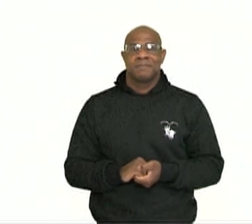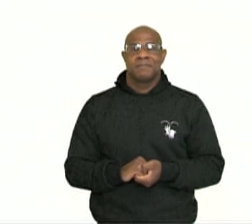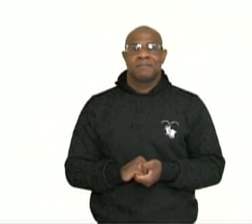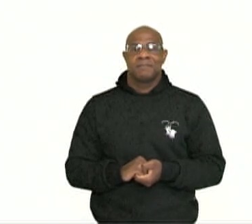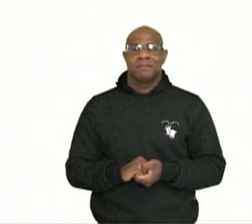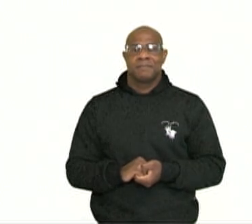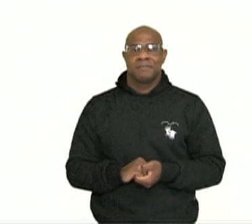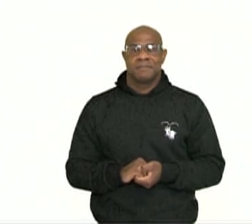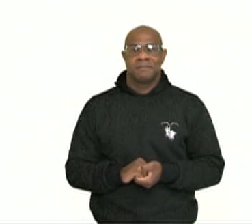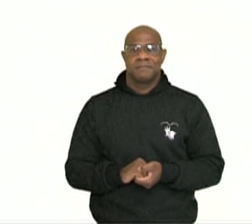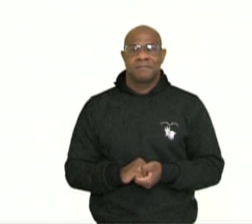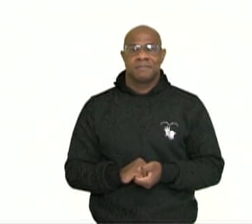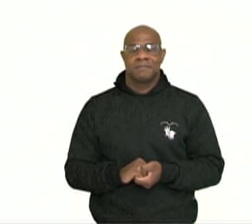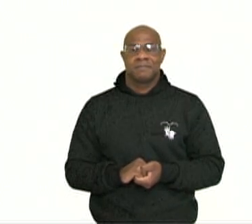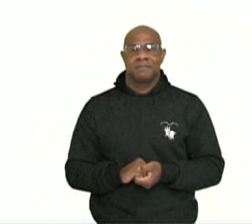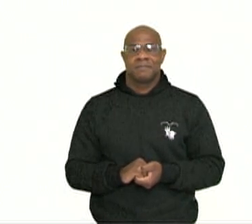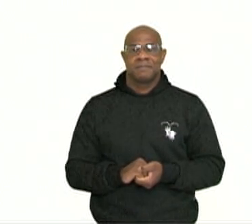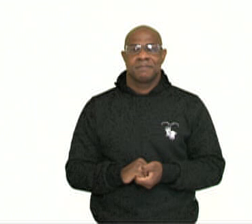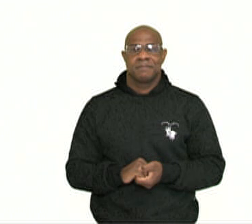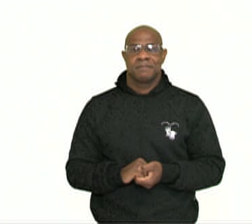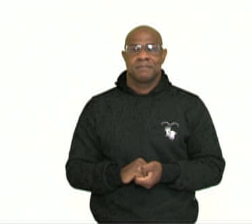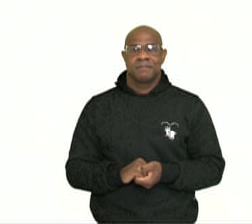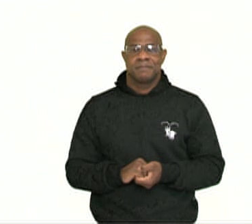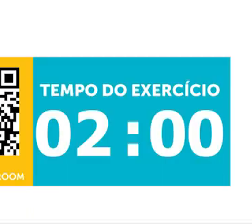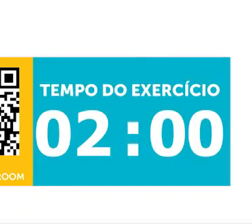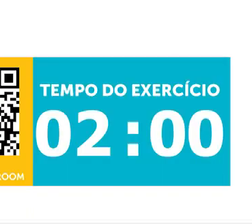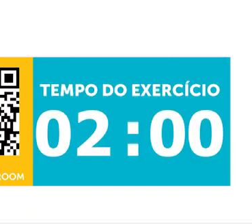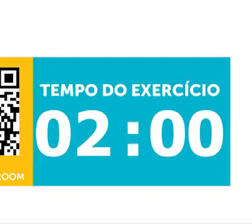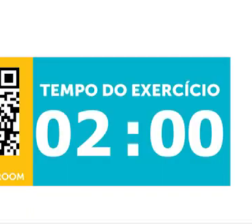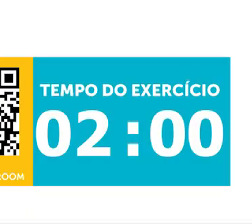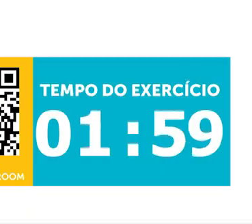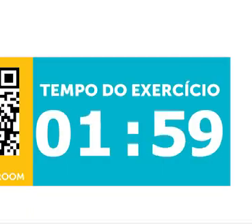você, então, a resposta dessa questão. Até breve!